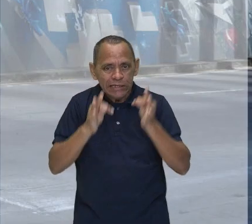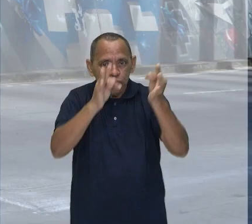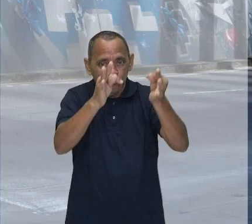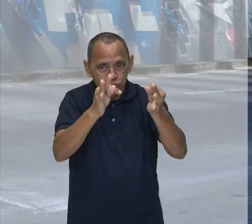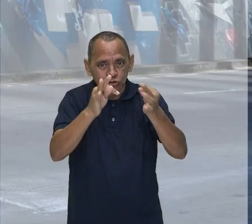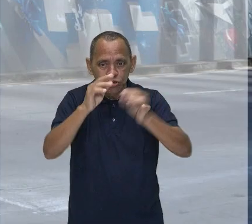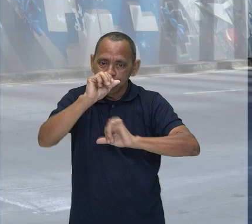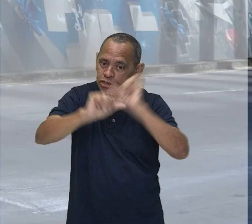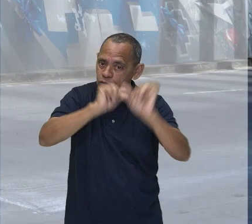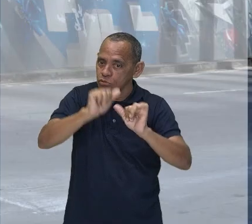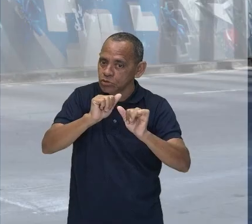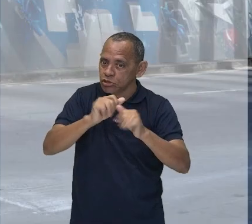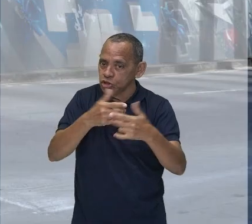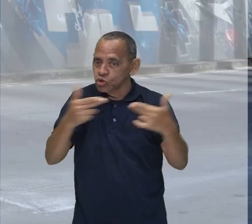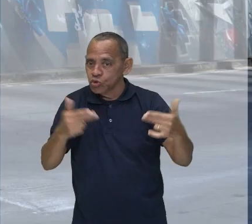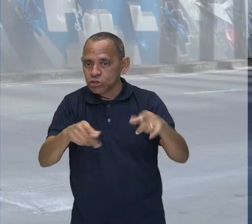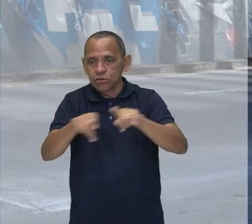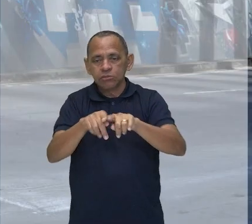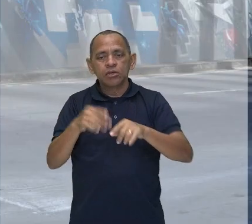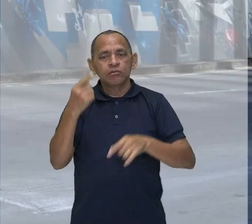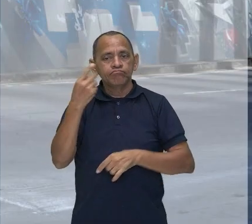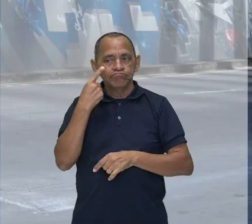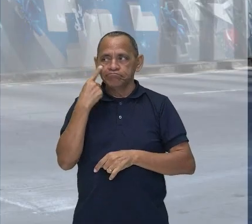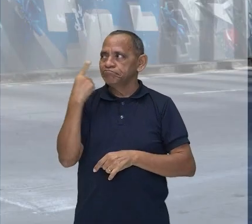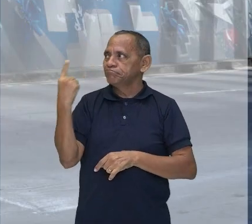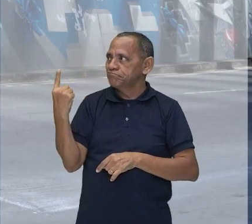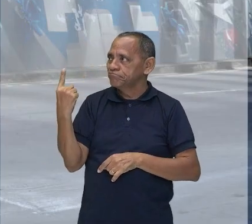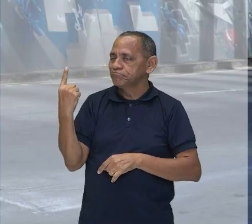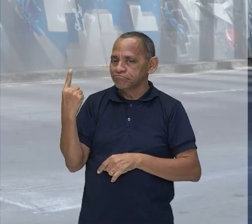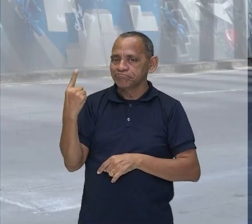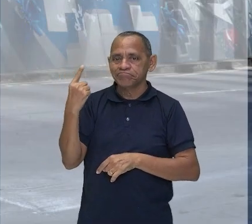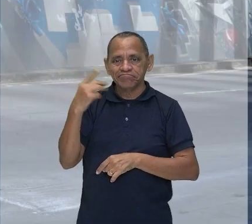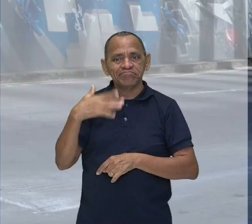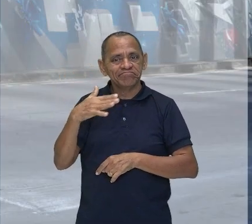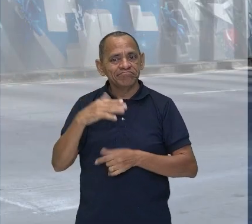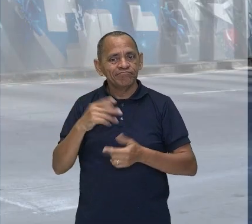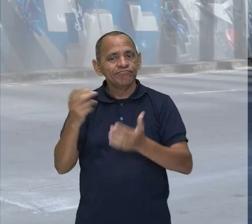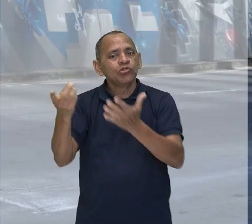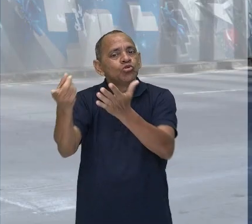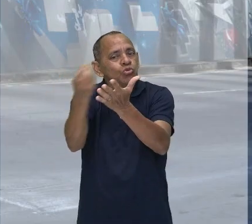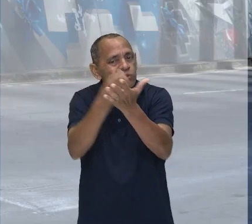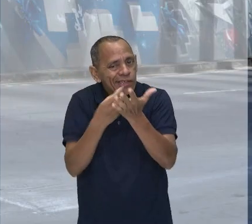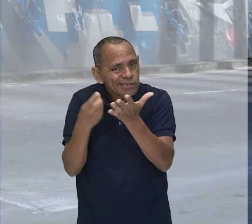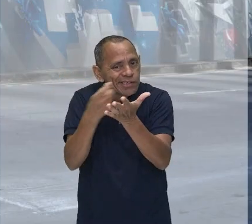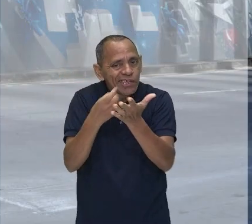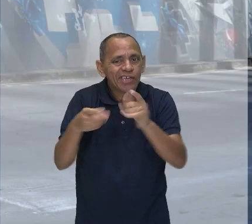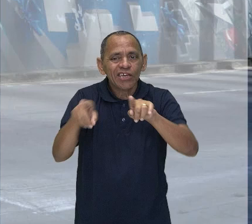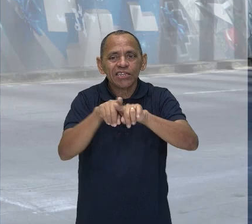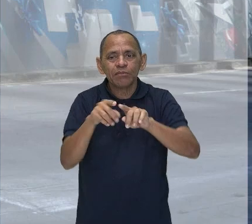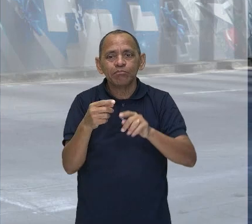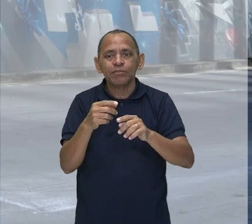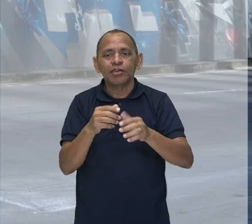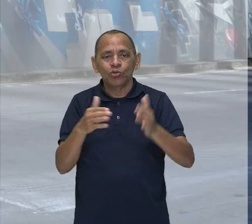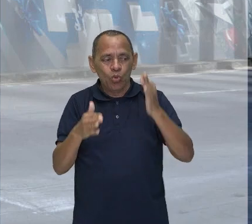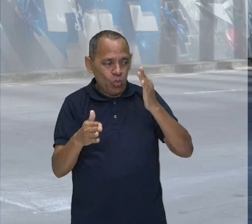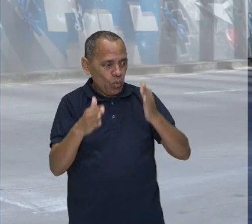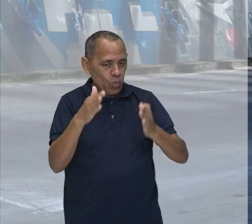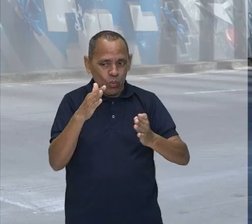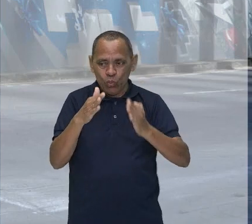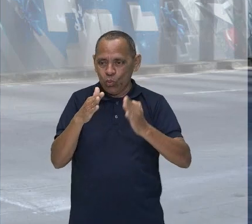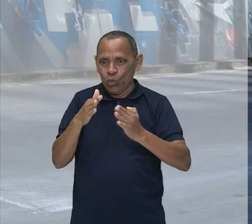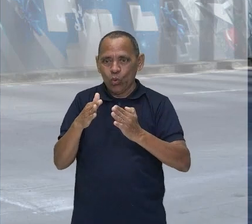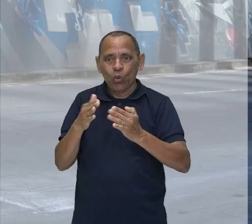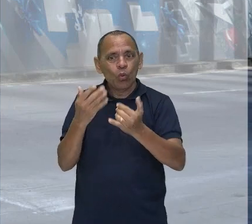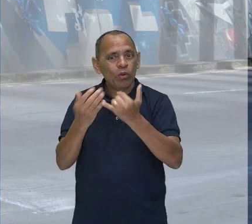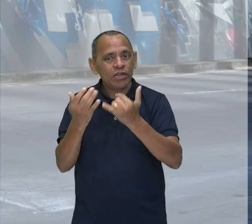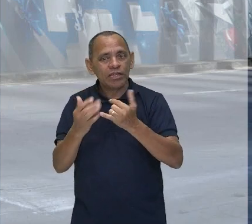que a parte estética dela, a parte de fora, parece robô, mas lá dentro tem um